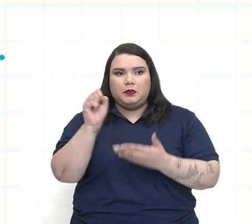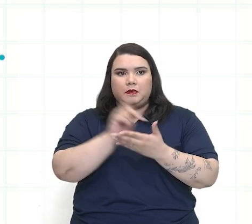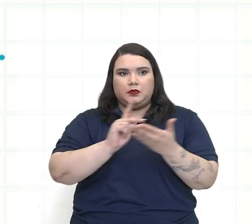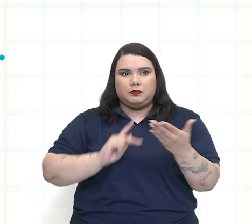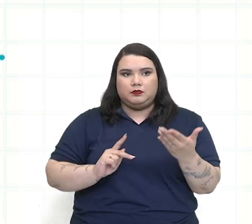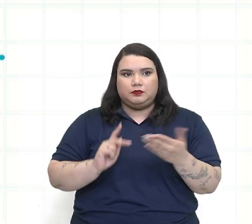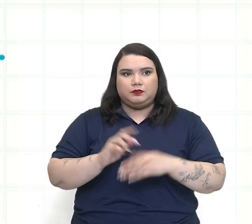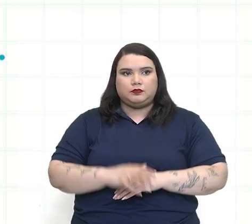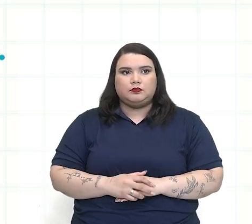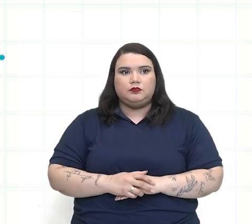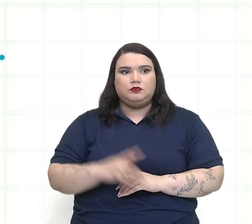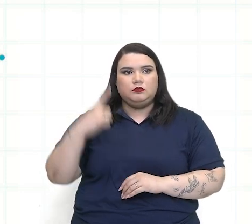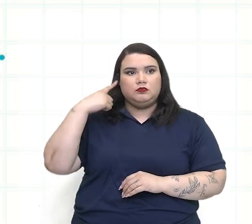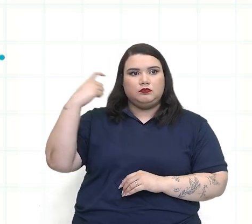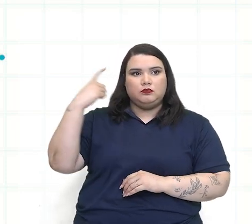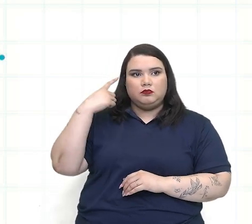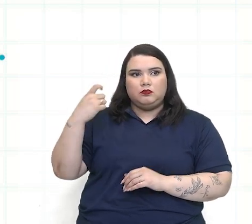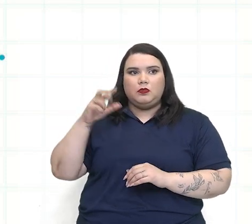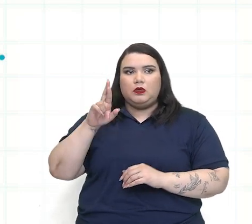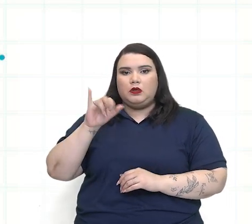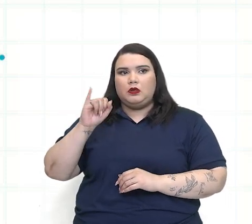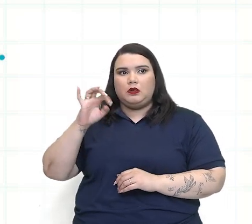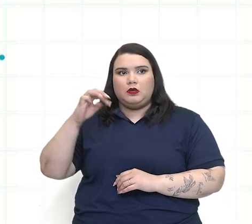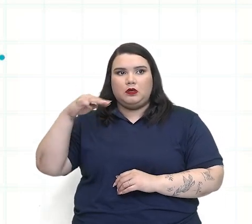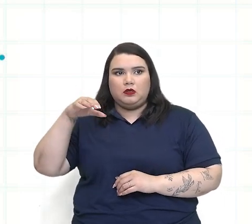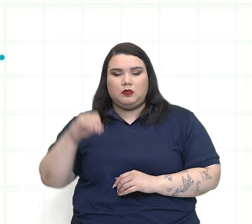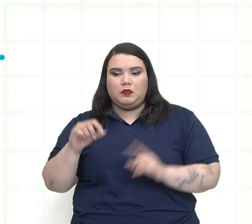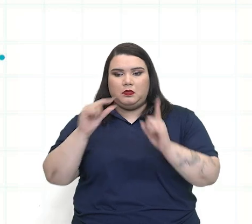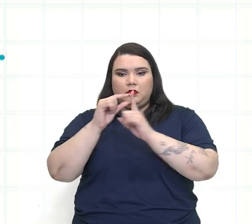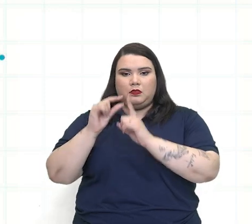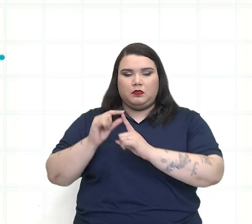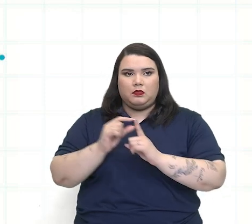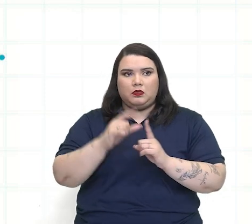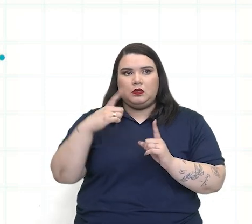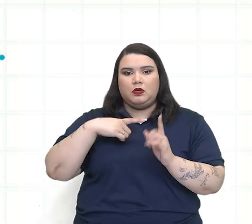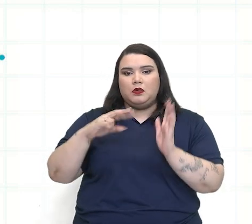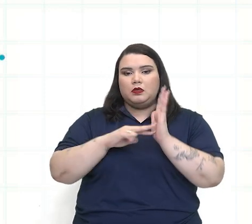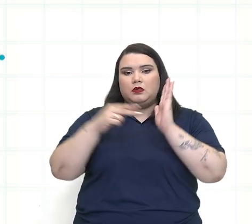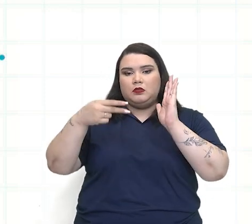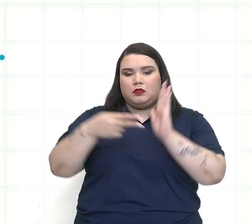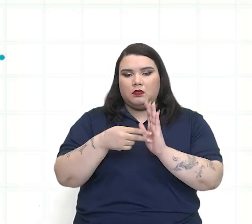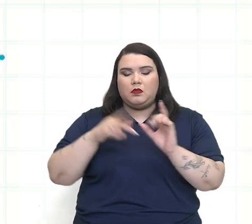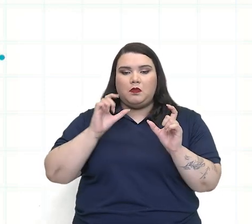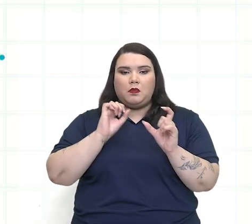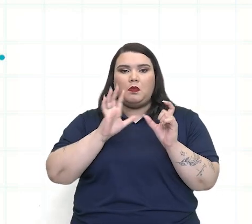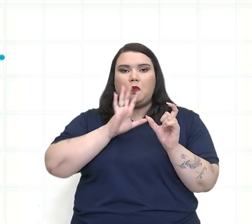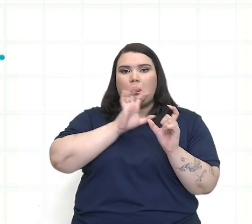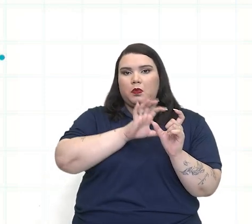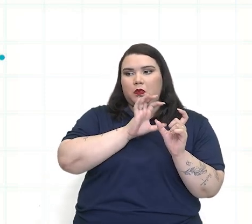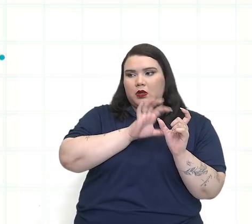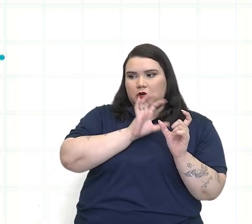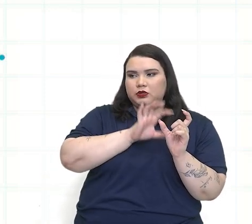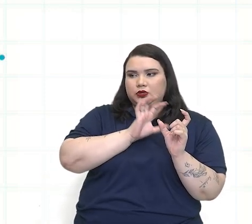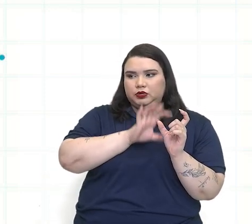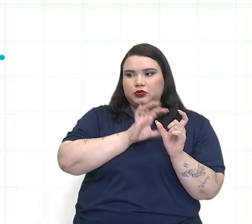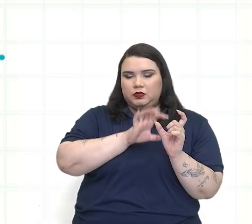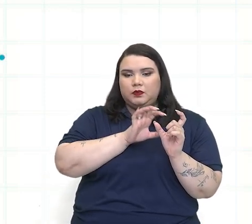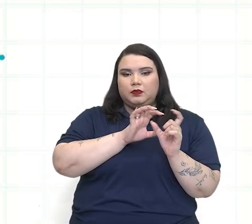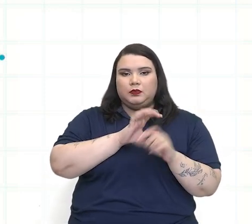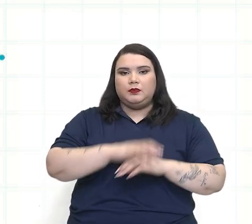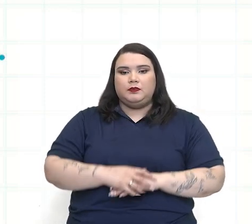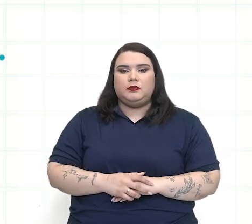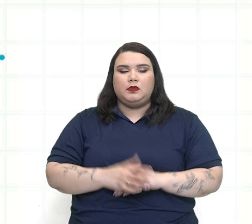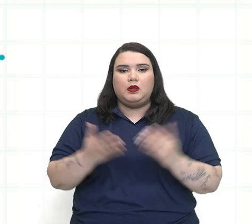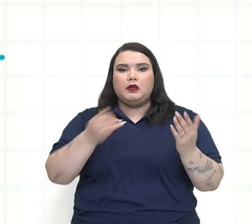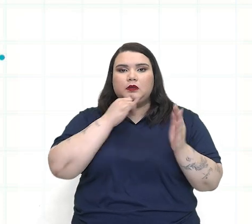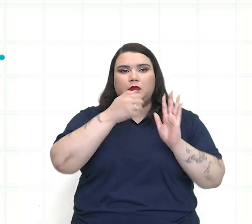poemas. A sonoridade, o ritmo das palavras e de palavras com sentido figurado, conotativo, que no caso é o quê? As figuras de linguagem,